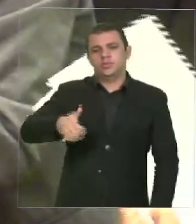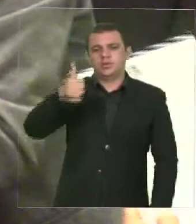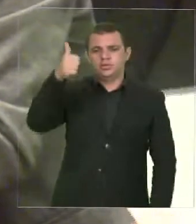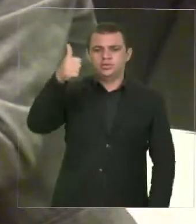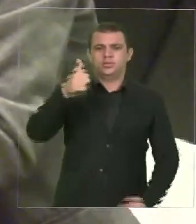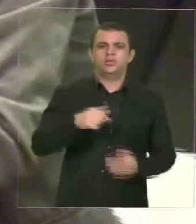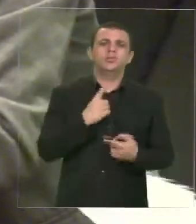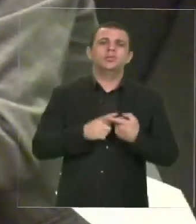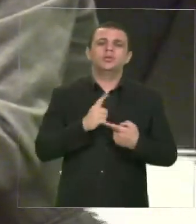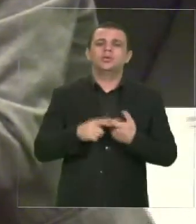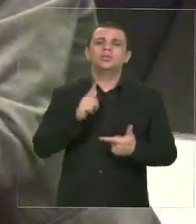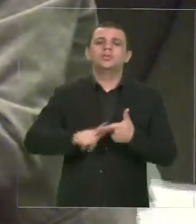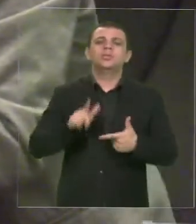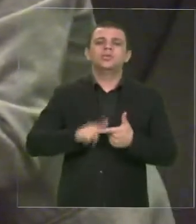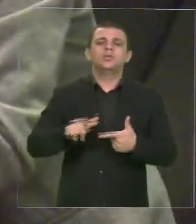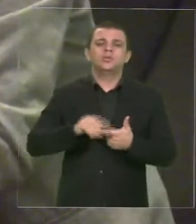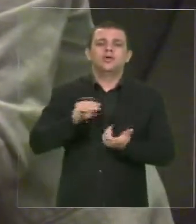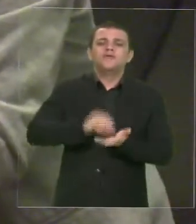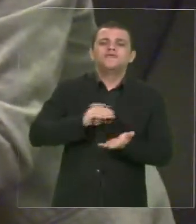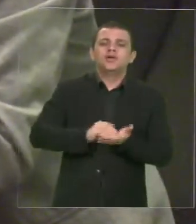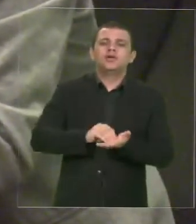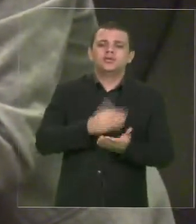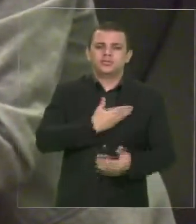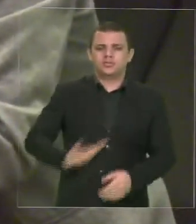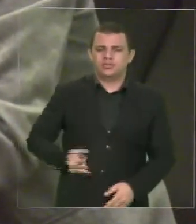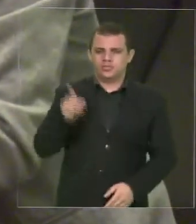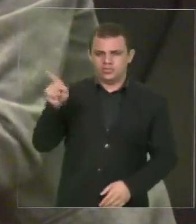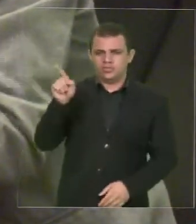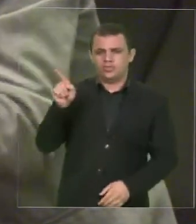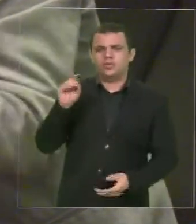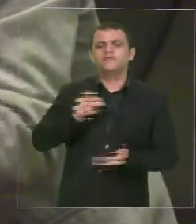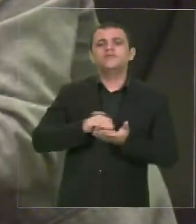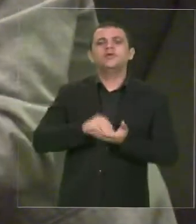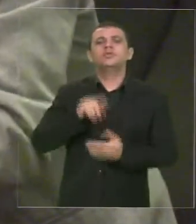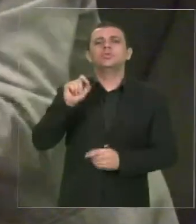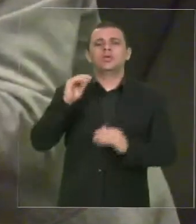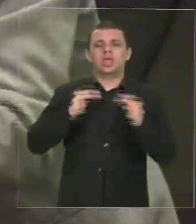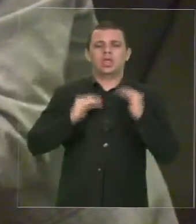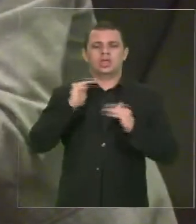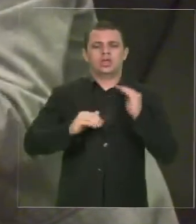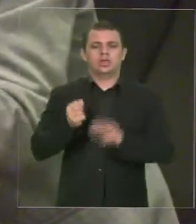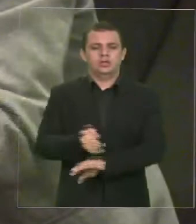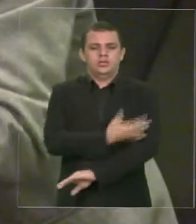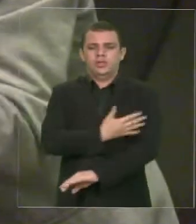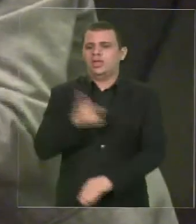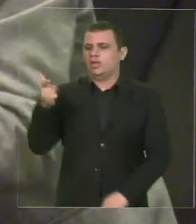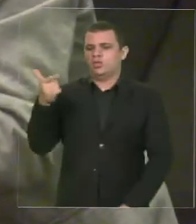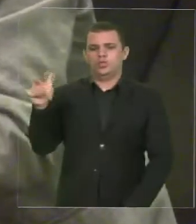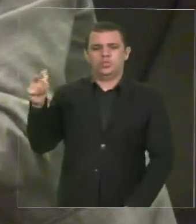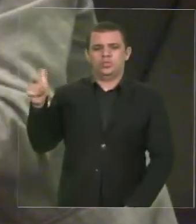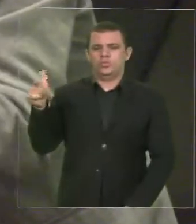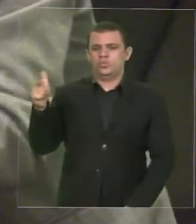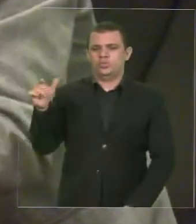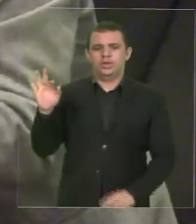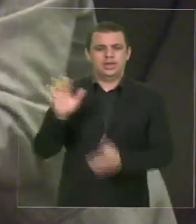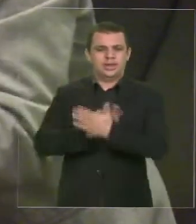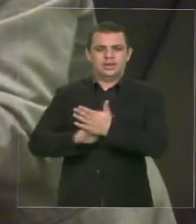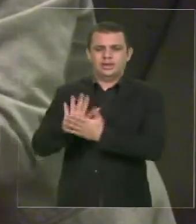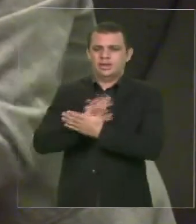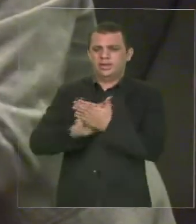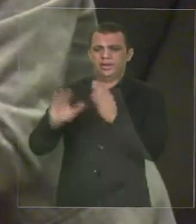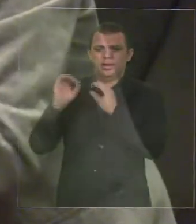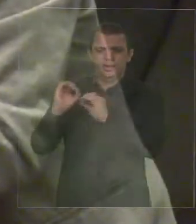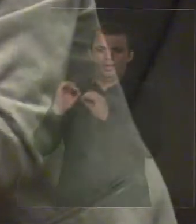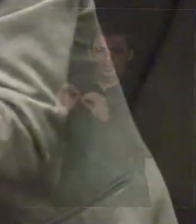do Estado chama-se equilíbrio emocional. Ele não tem um mínimo de equilíbrio emocional para ser um chefe